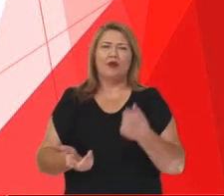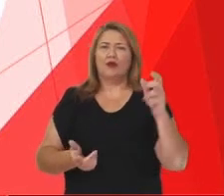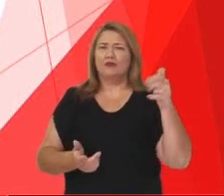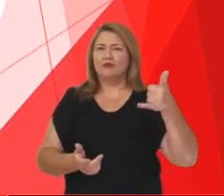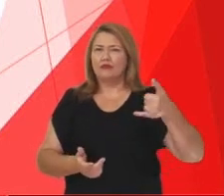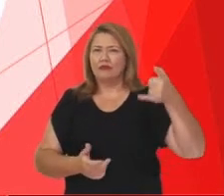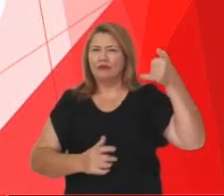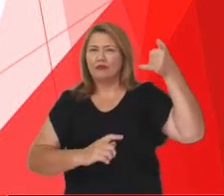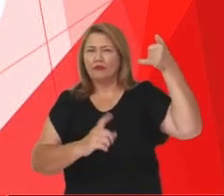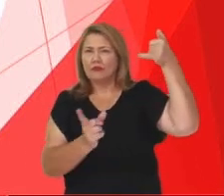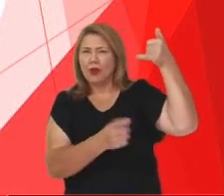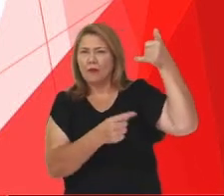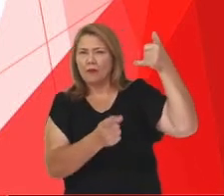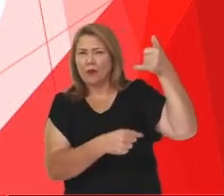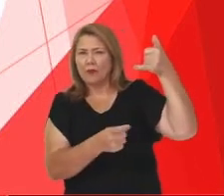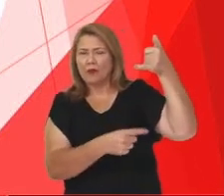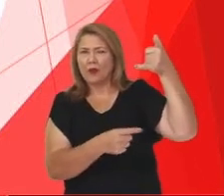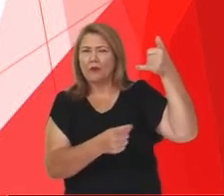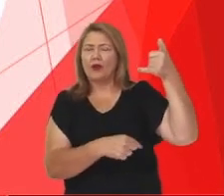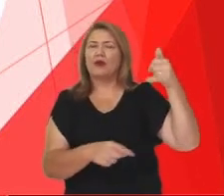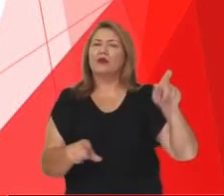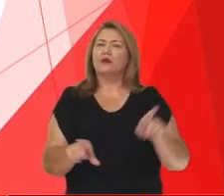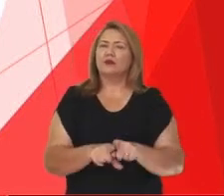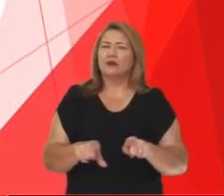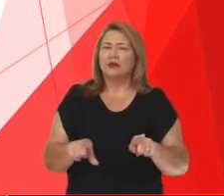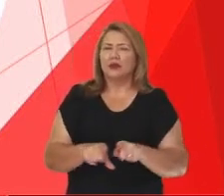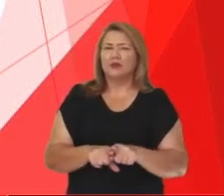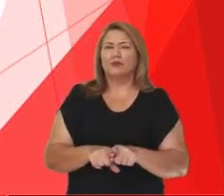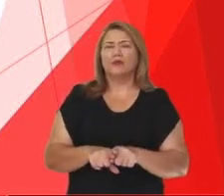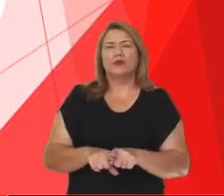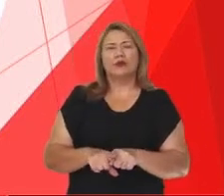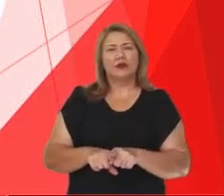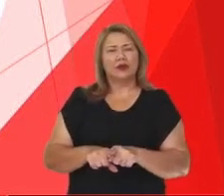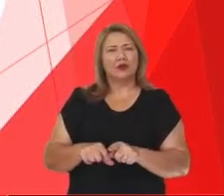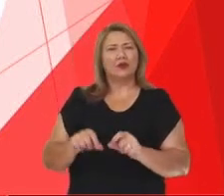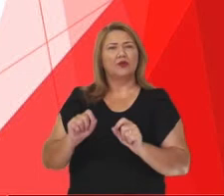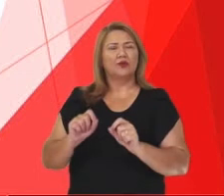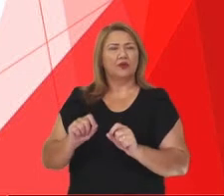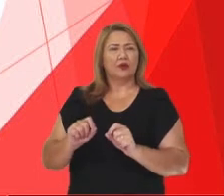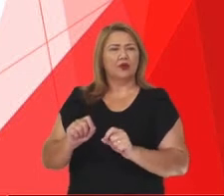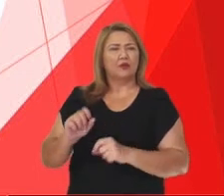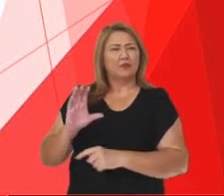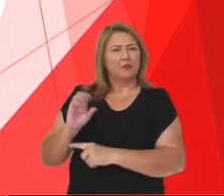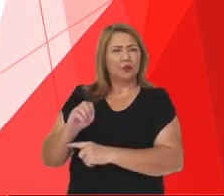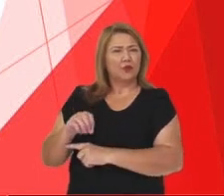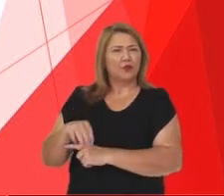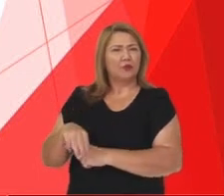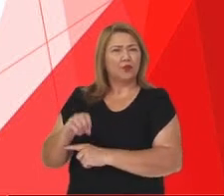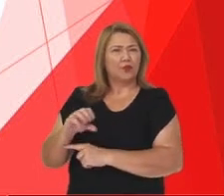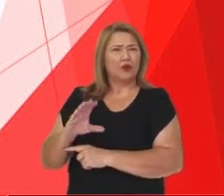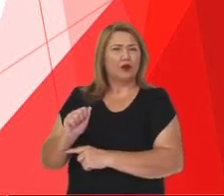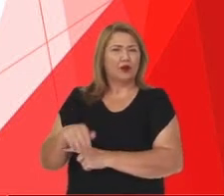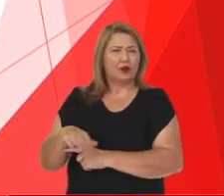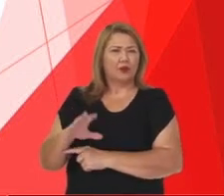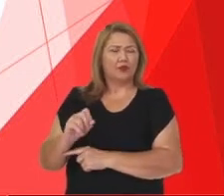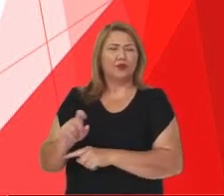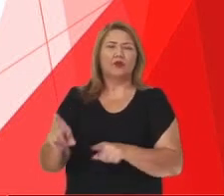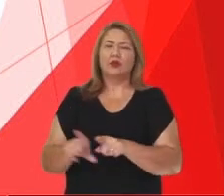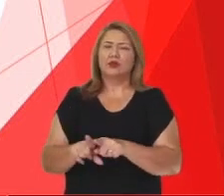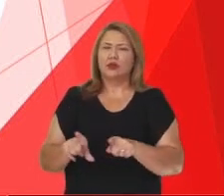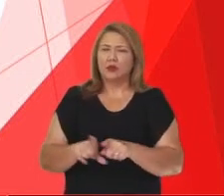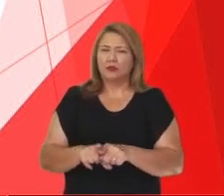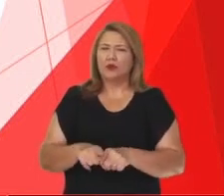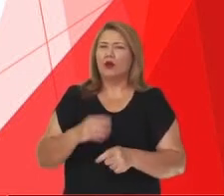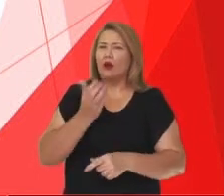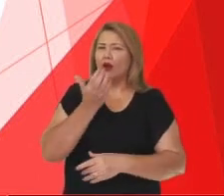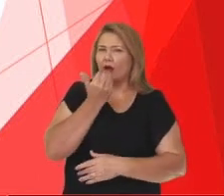e mocambo. Além disso, também contribuíram na culinária, seja em pratos que foram criados